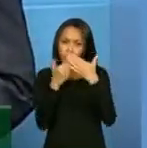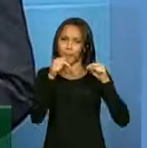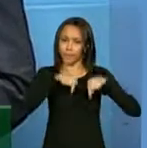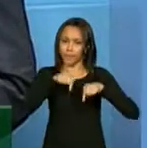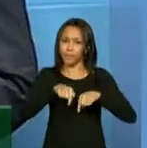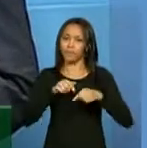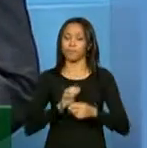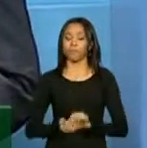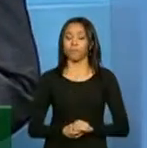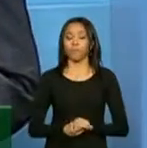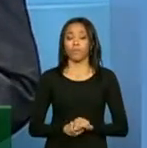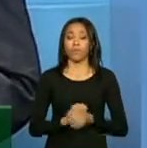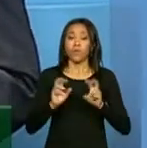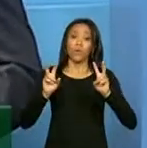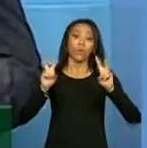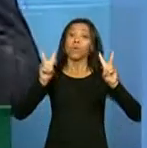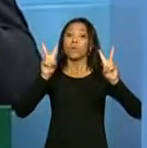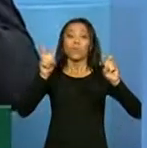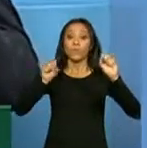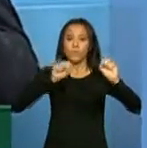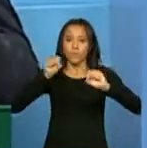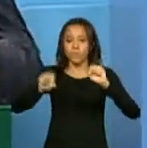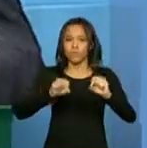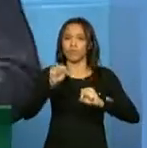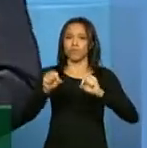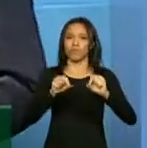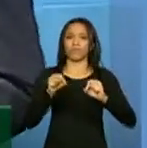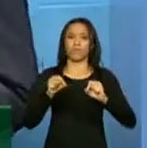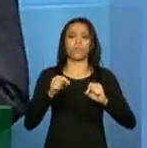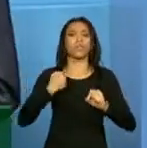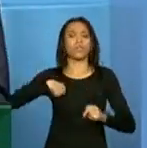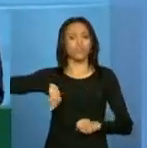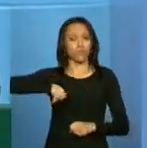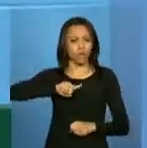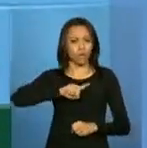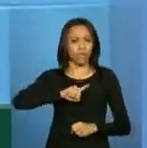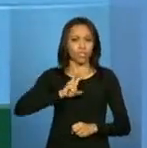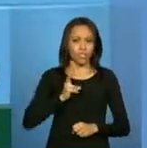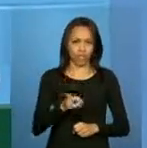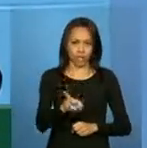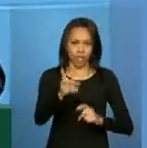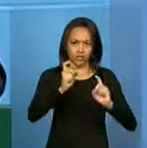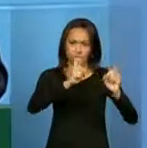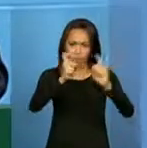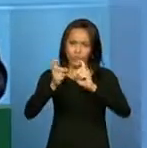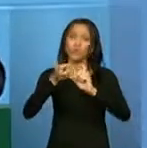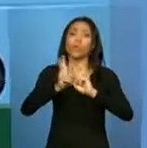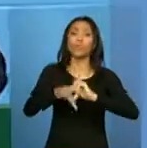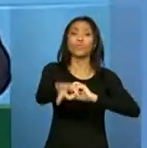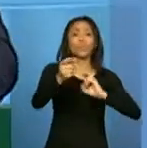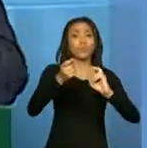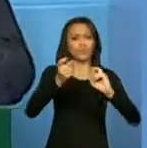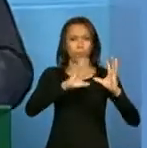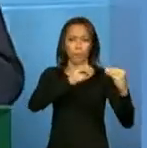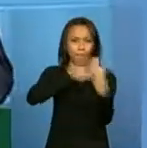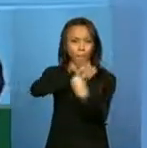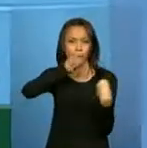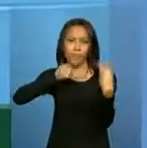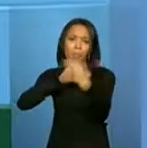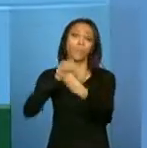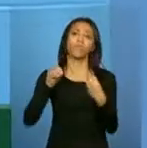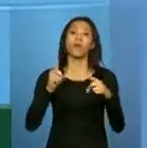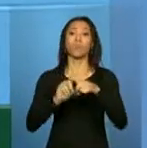A questão de que a negação, que ainda fazia parte do debate, continua sendo debatido, porque muitas vezes é negado